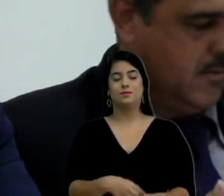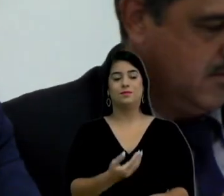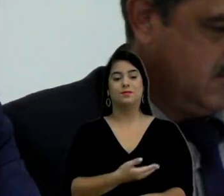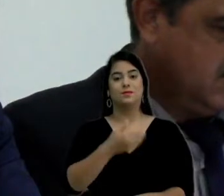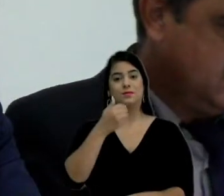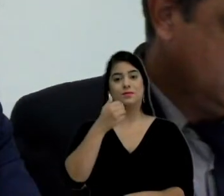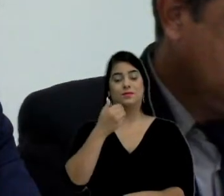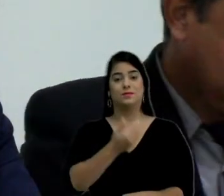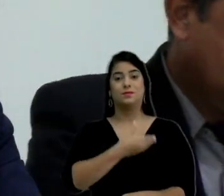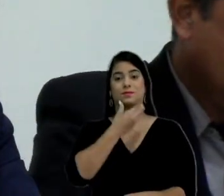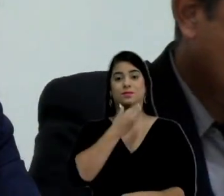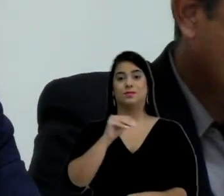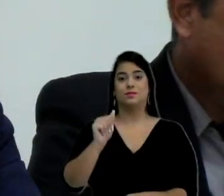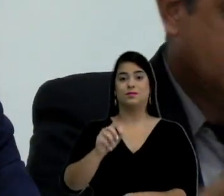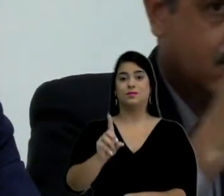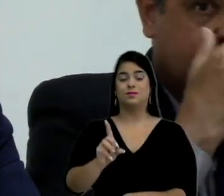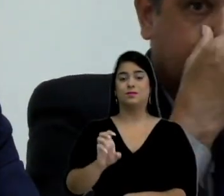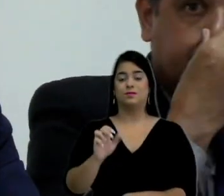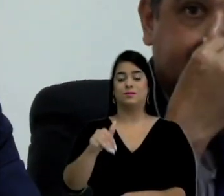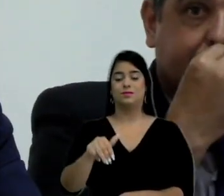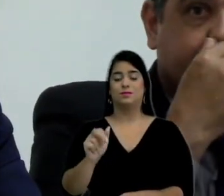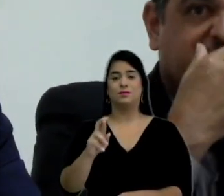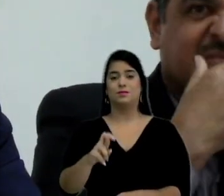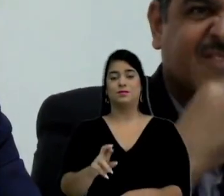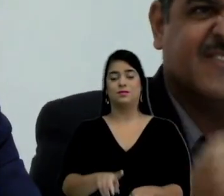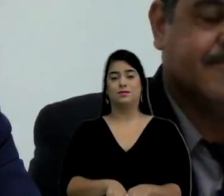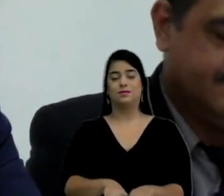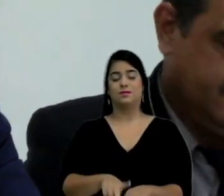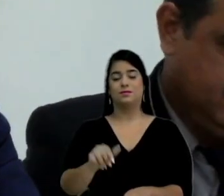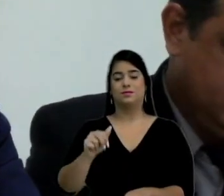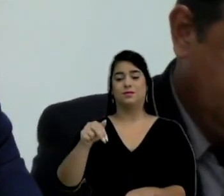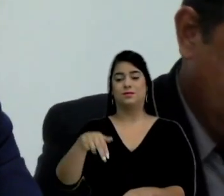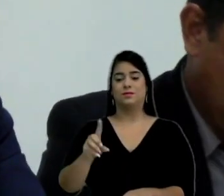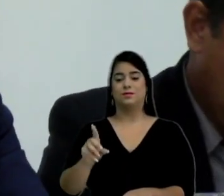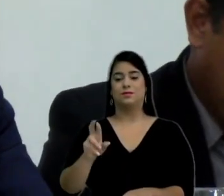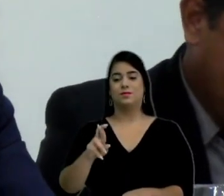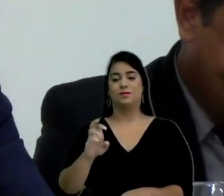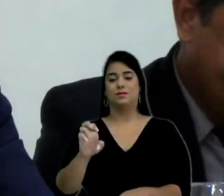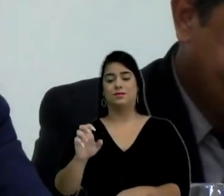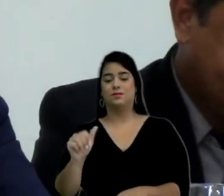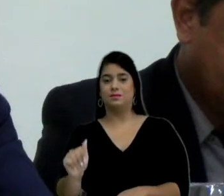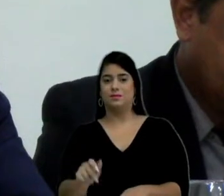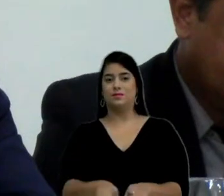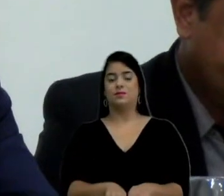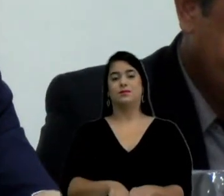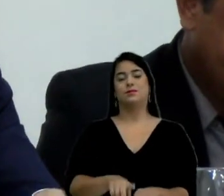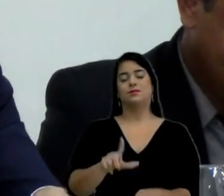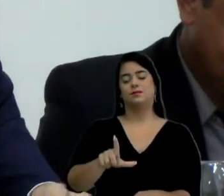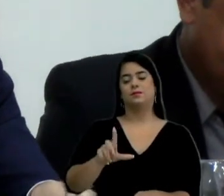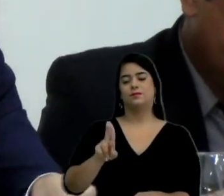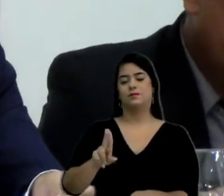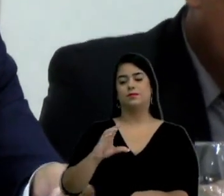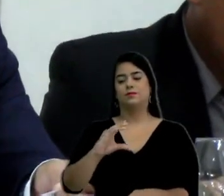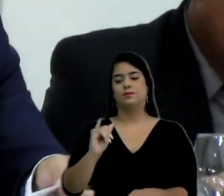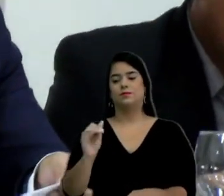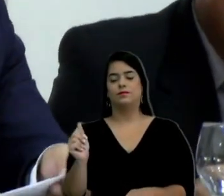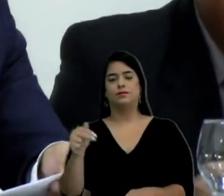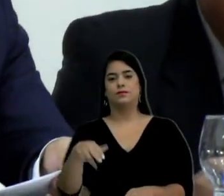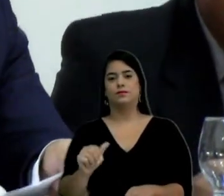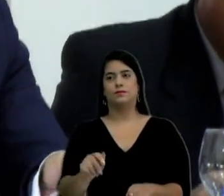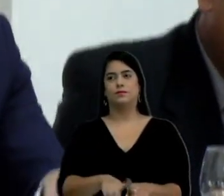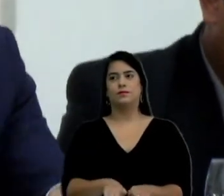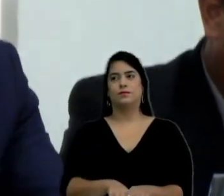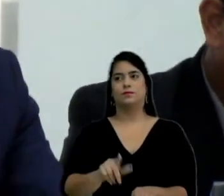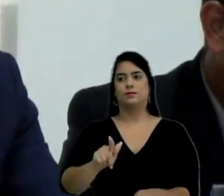Ademar gente de saúde Andre Lopes Luciana Carvalho lá do segredo glácia